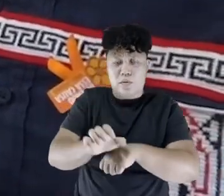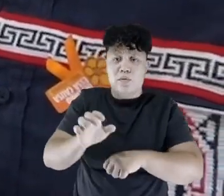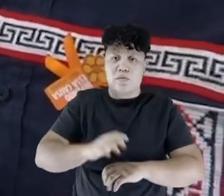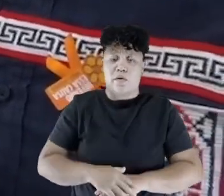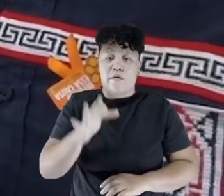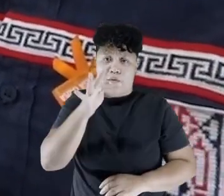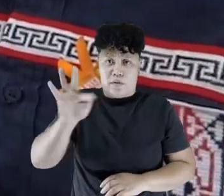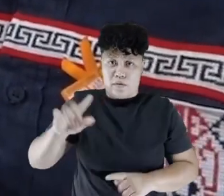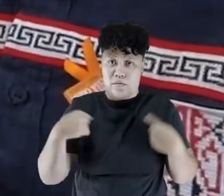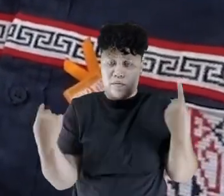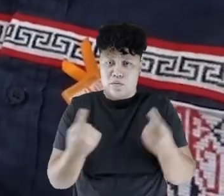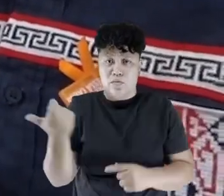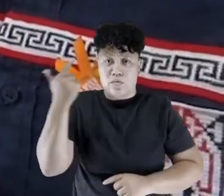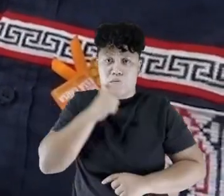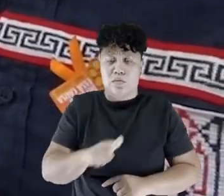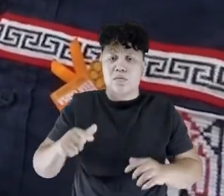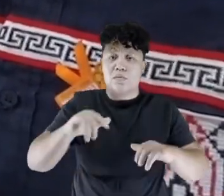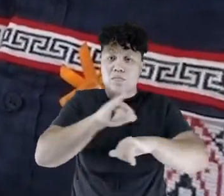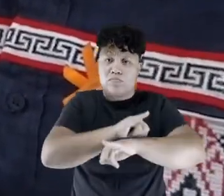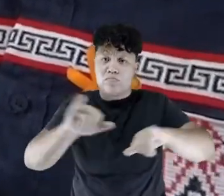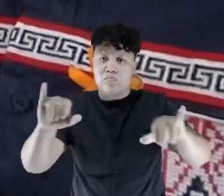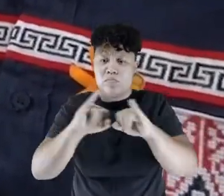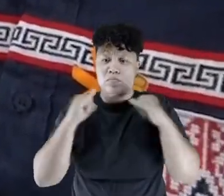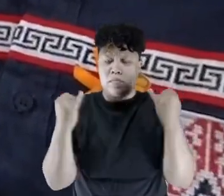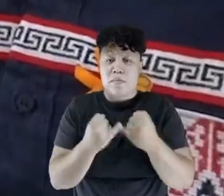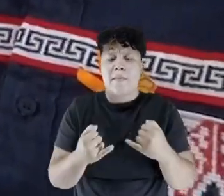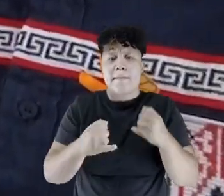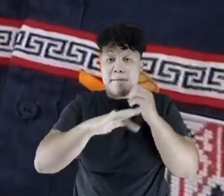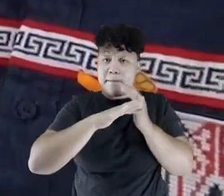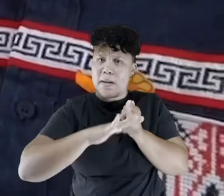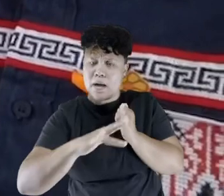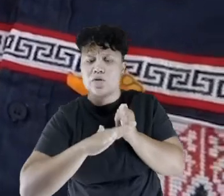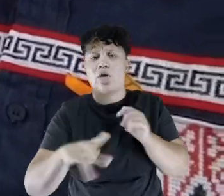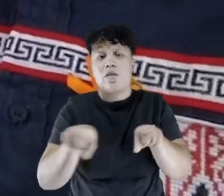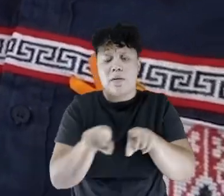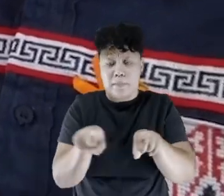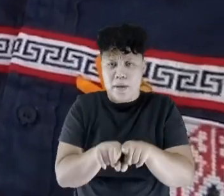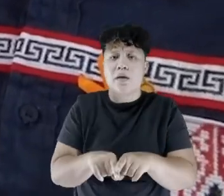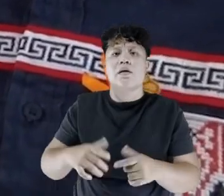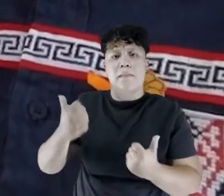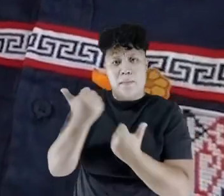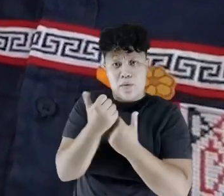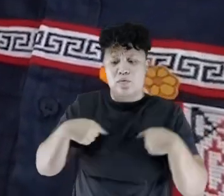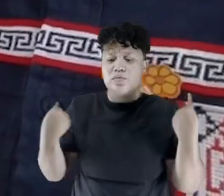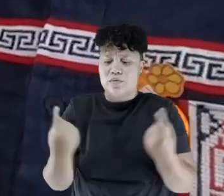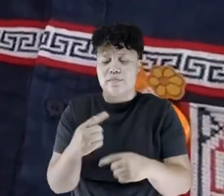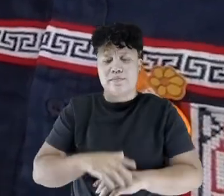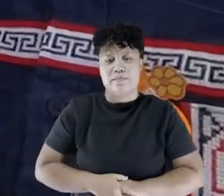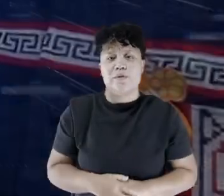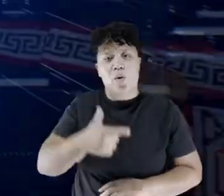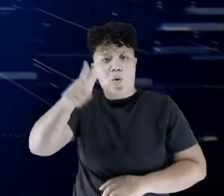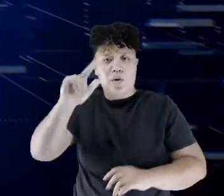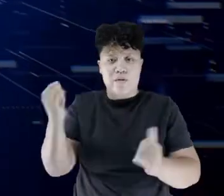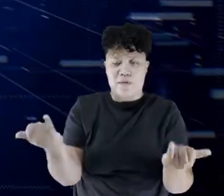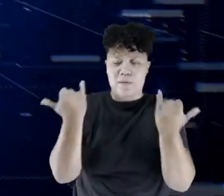governo municipal, o governo estadual e o governo federal para poder a gente dizer ao povo marajoara,